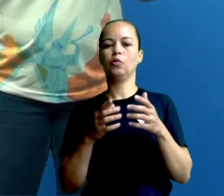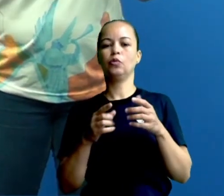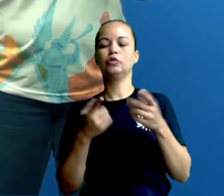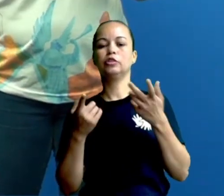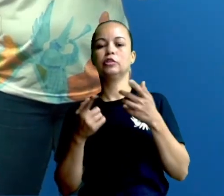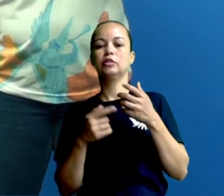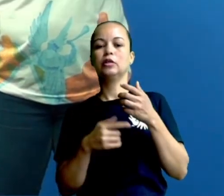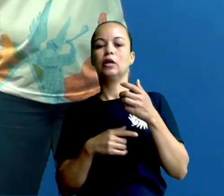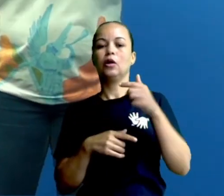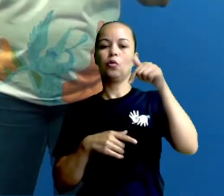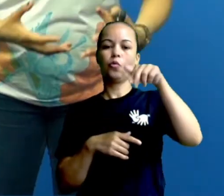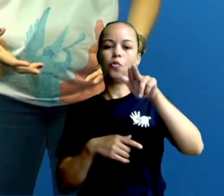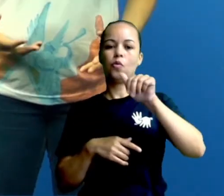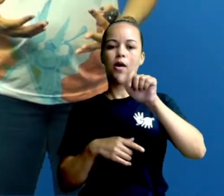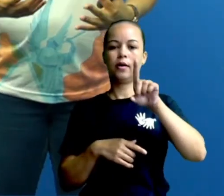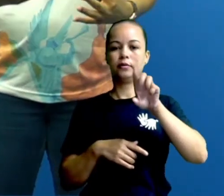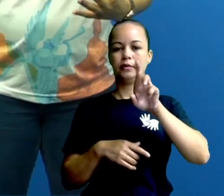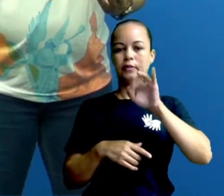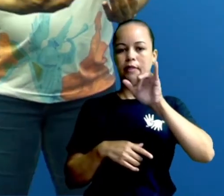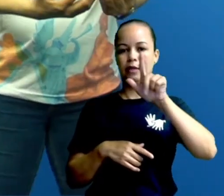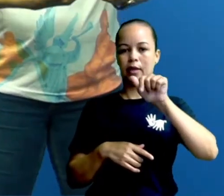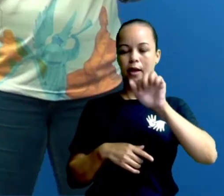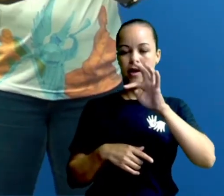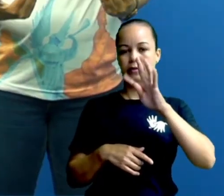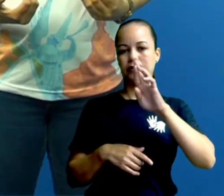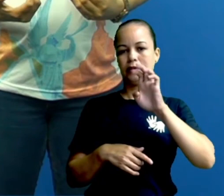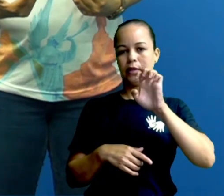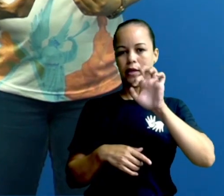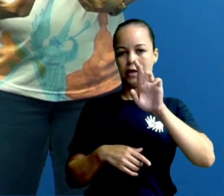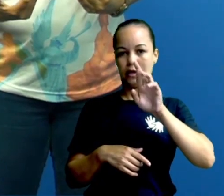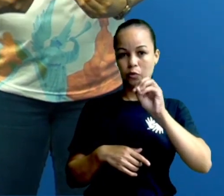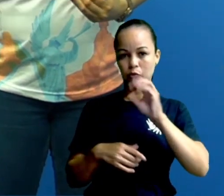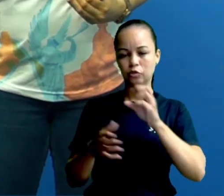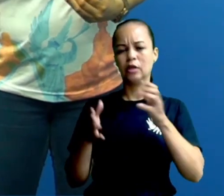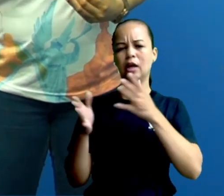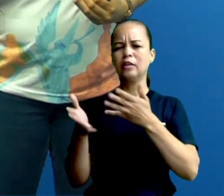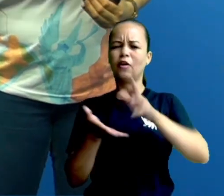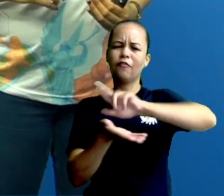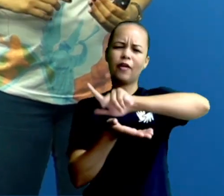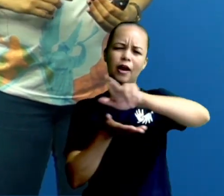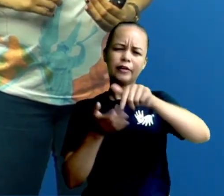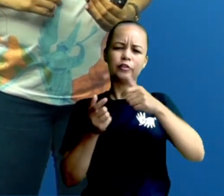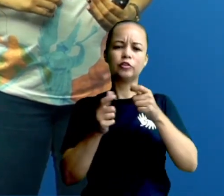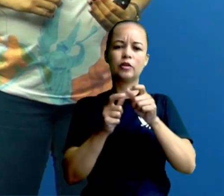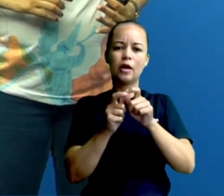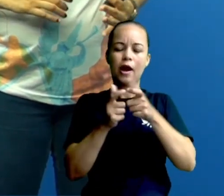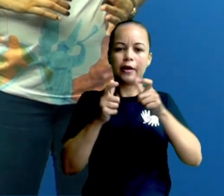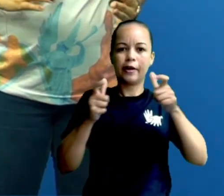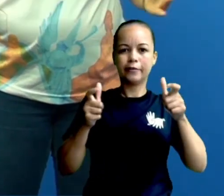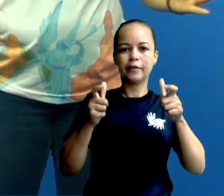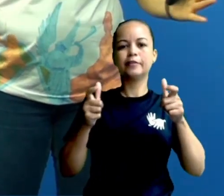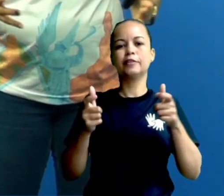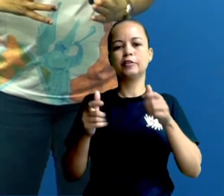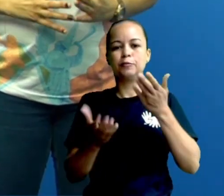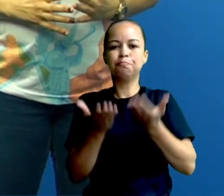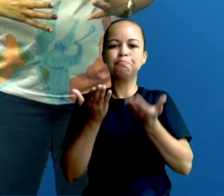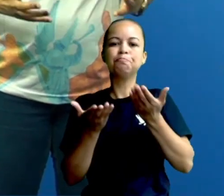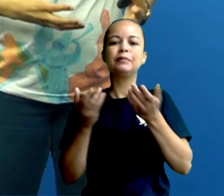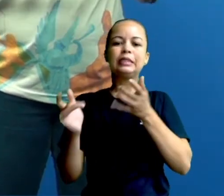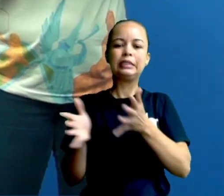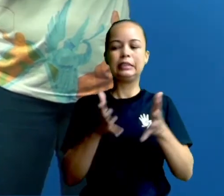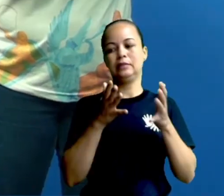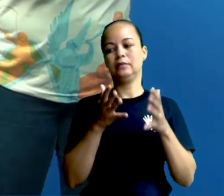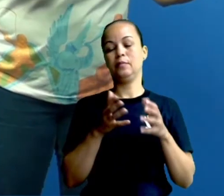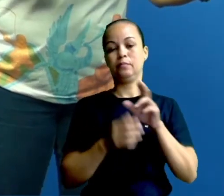quadriláteros, né, que a gente já trabalhou, figuras planas. E aí, trouxemos também grandezas e medidas, né, para que a gente